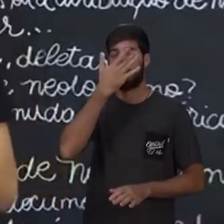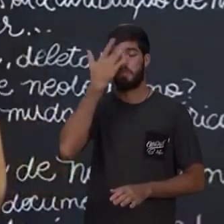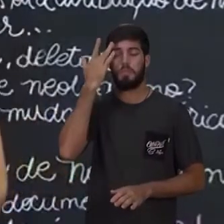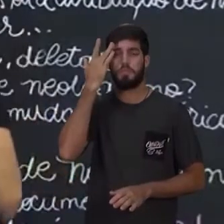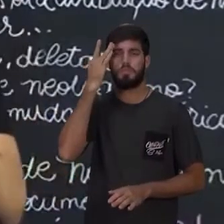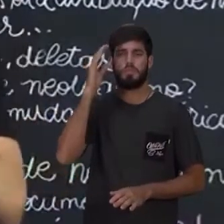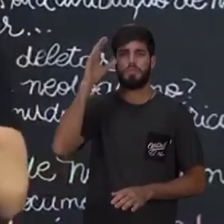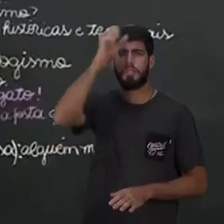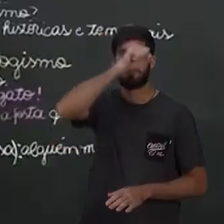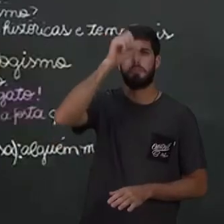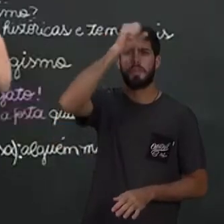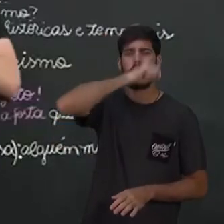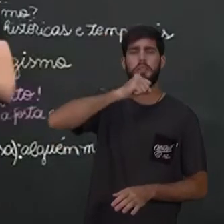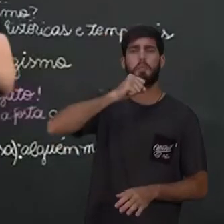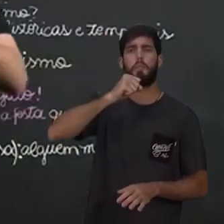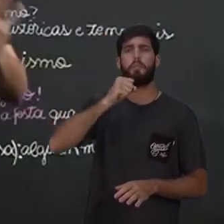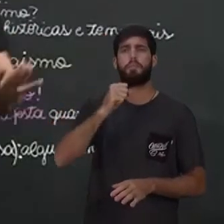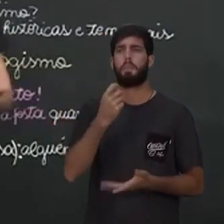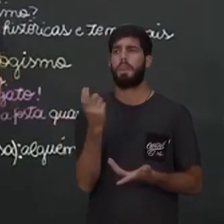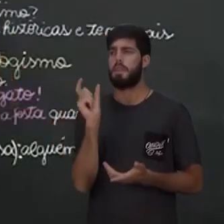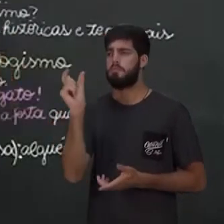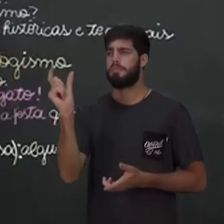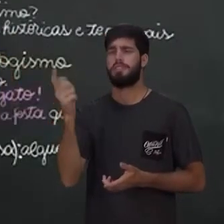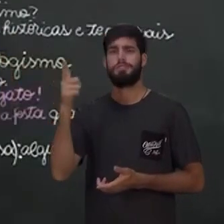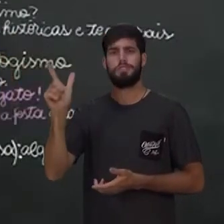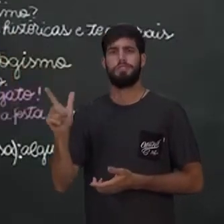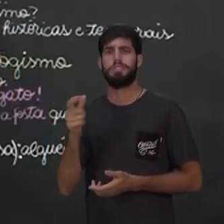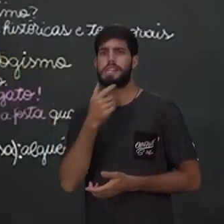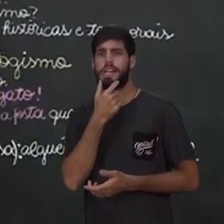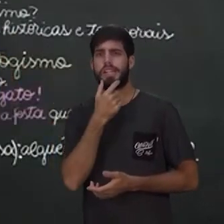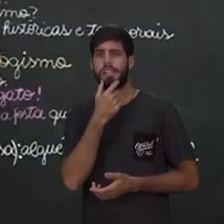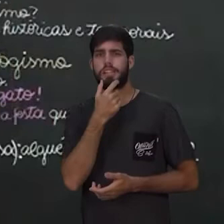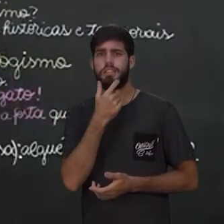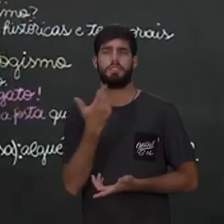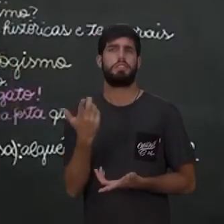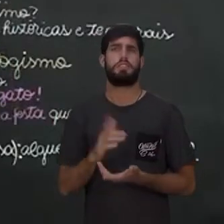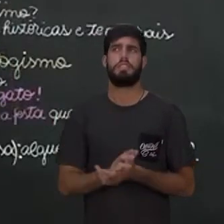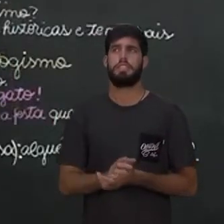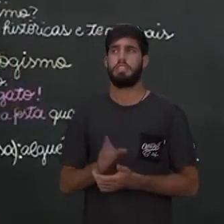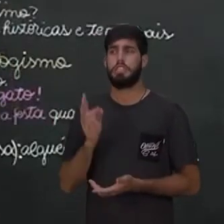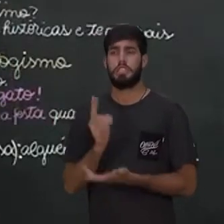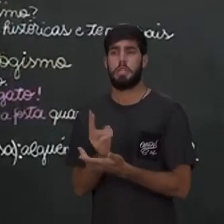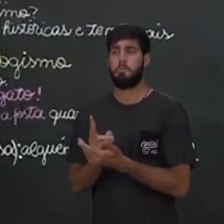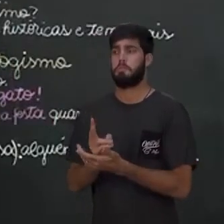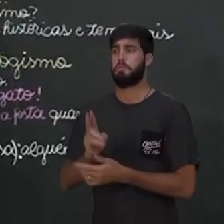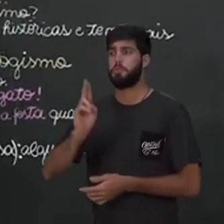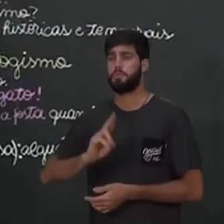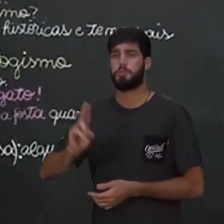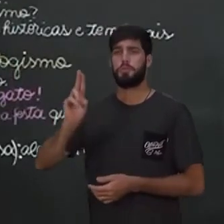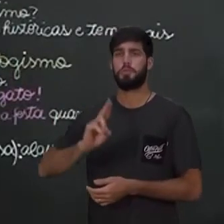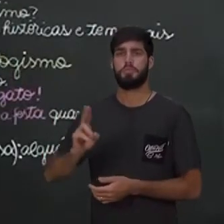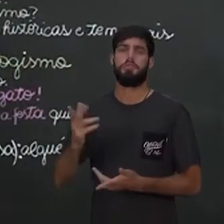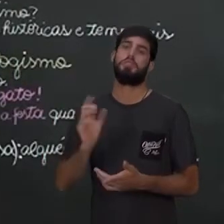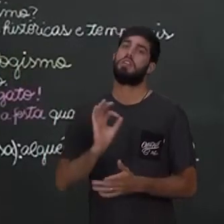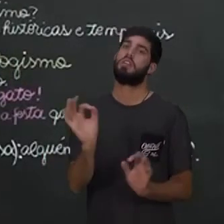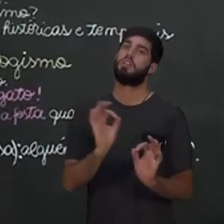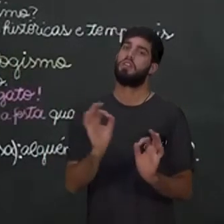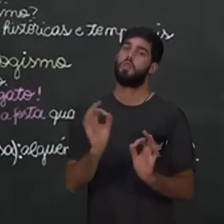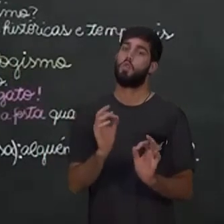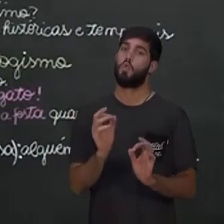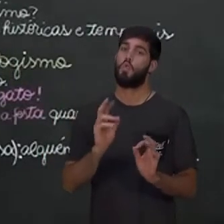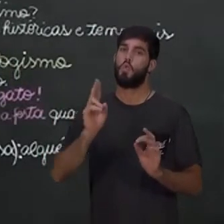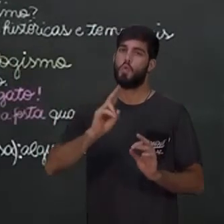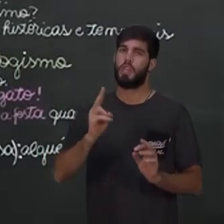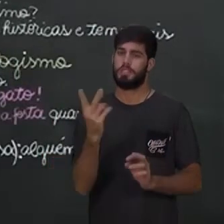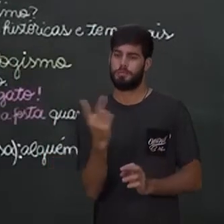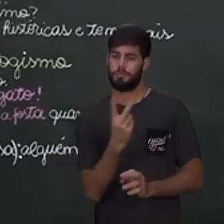em outras línguas e começam a utilizá-las o tempo inteiro, em todos os contextos. Também não é assim. A gente não está estudando aqui um bilinguismo, usar as duas línguas ao